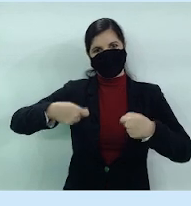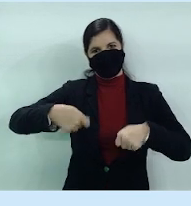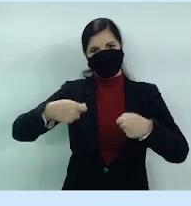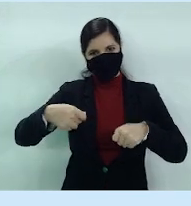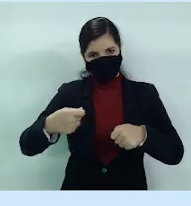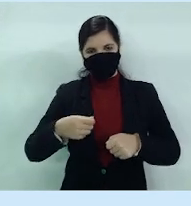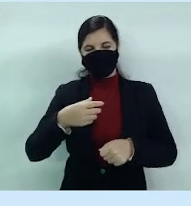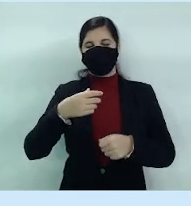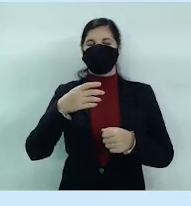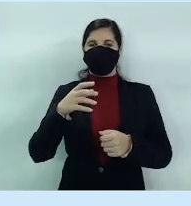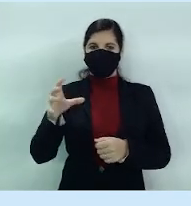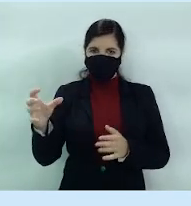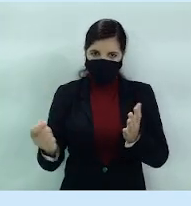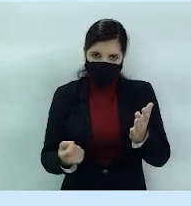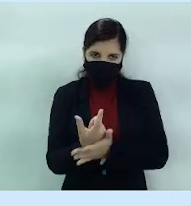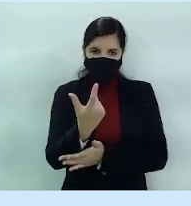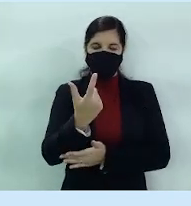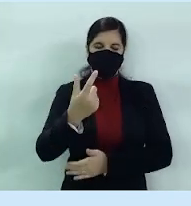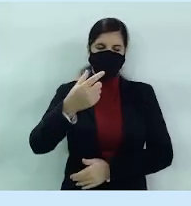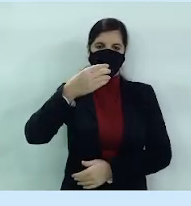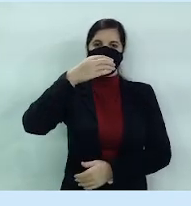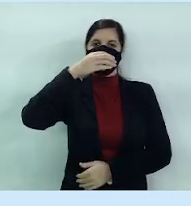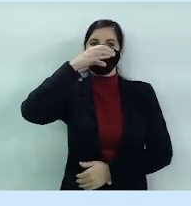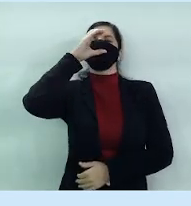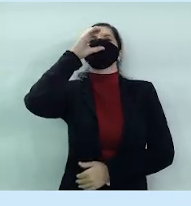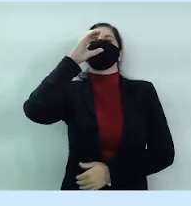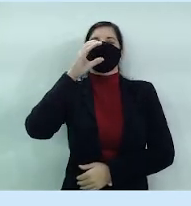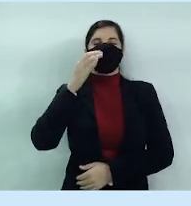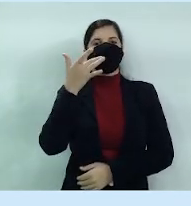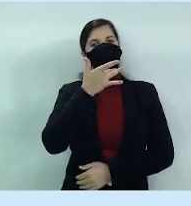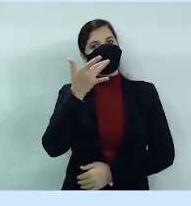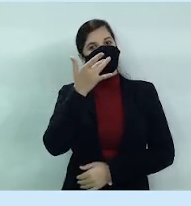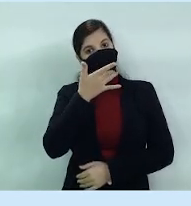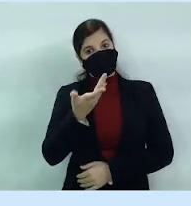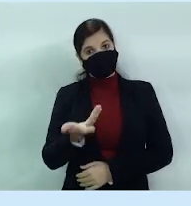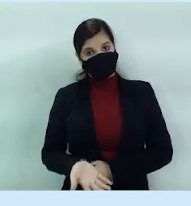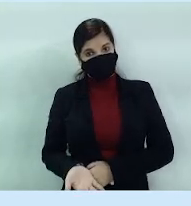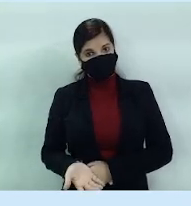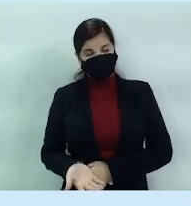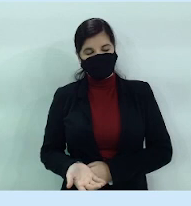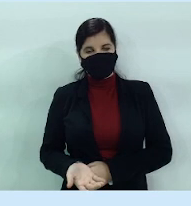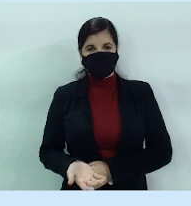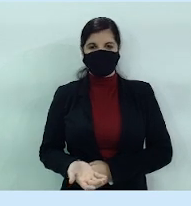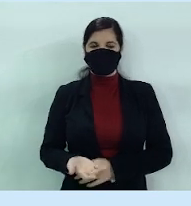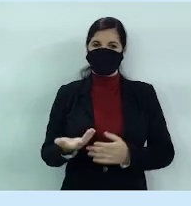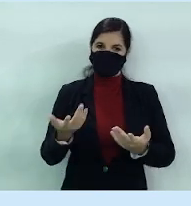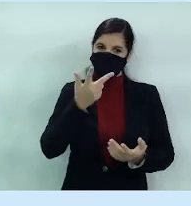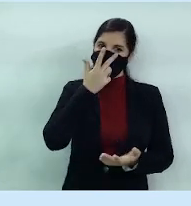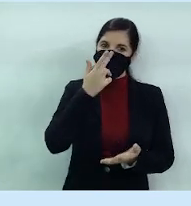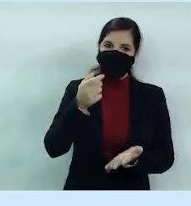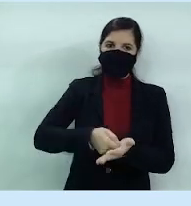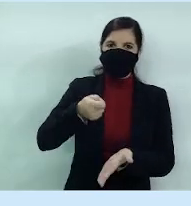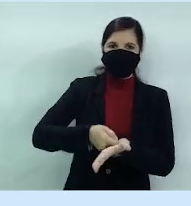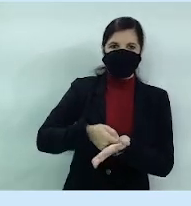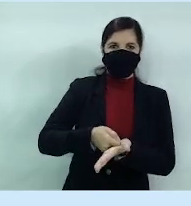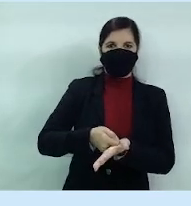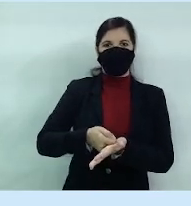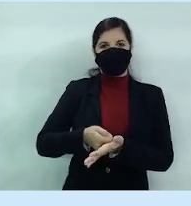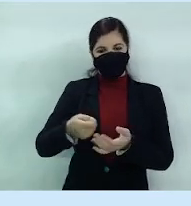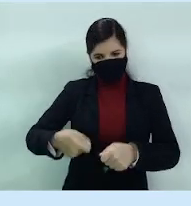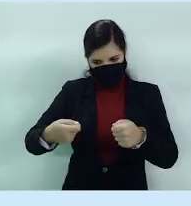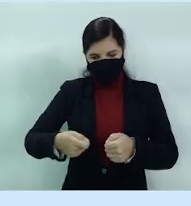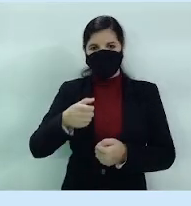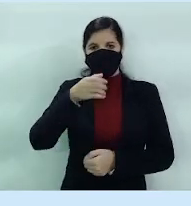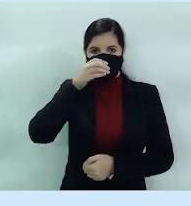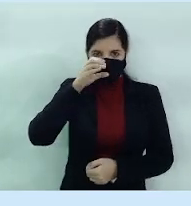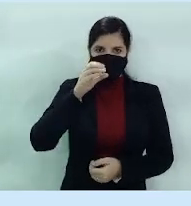que você tem de consumir esse produto, né? É meio que uma exigência, né? Você tem de